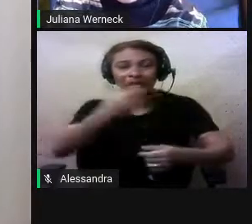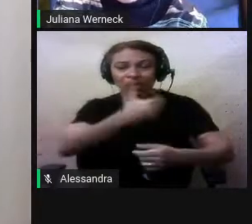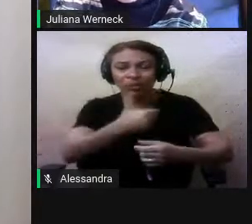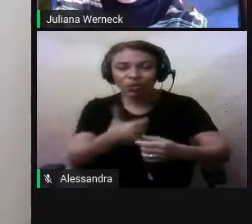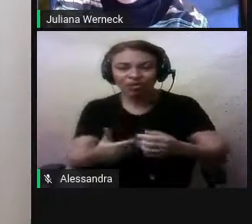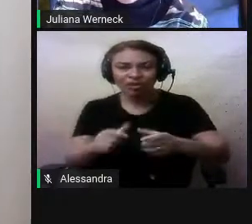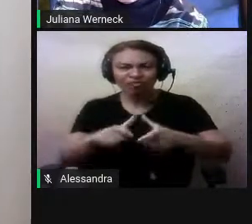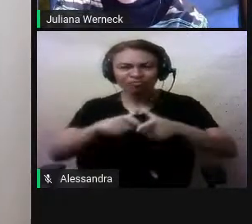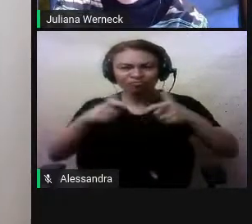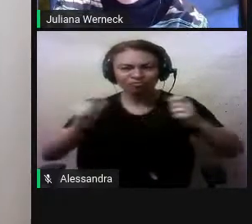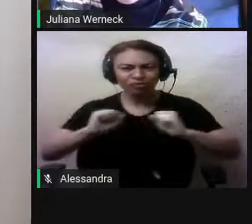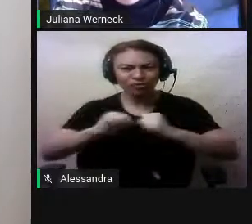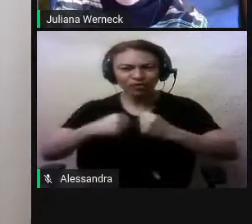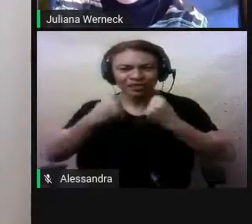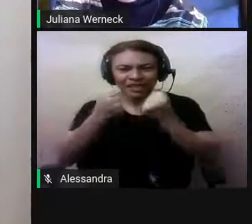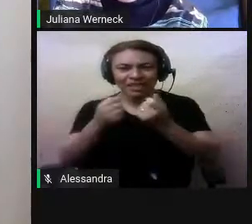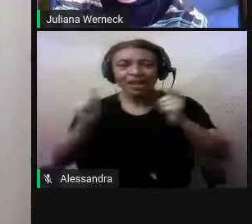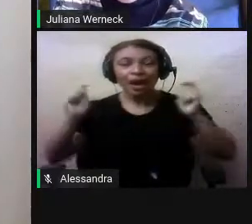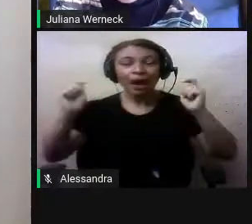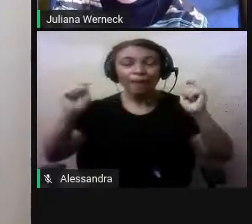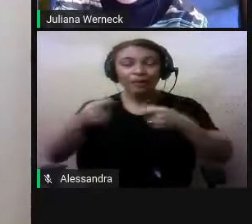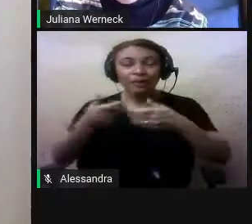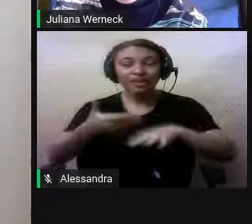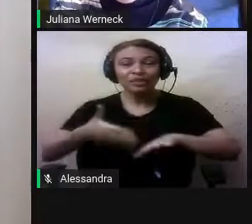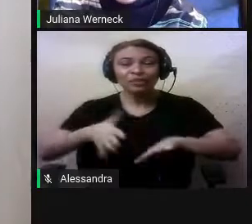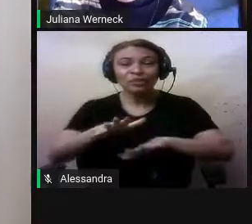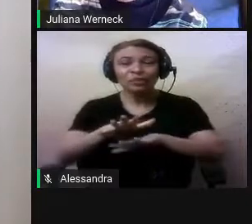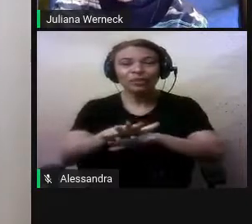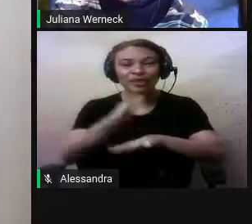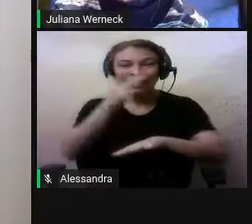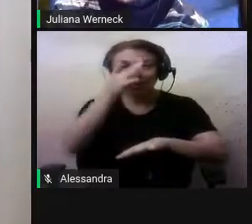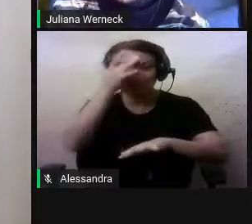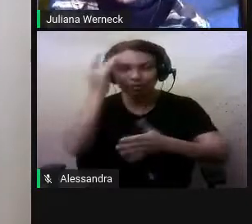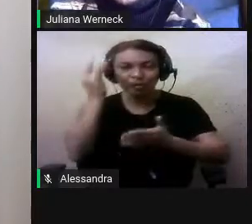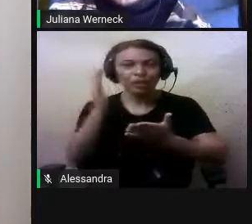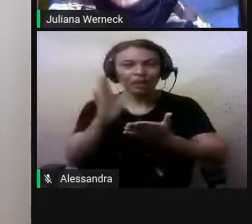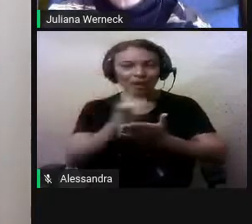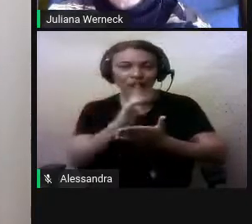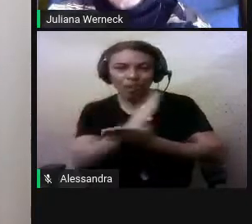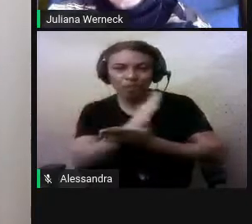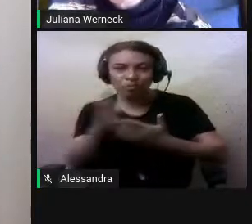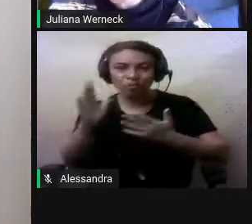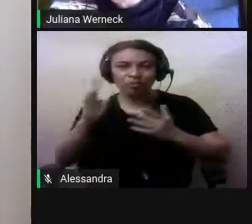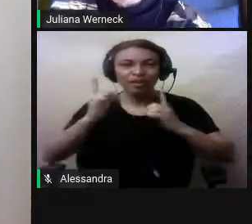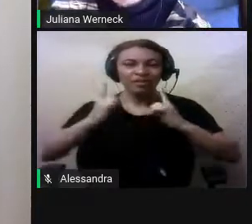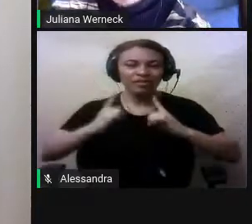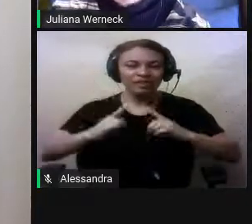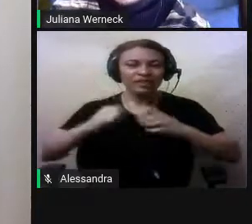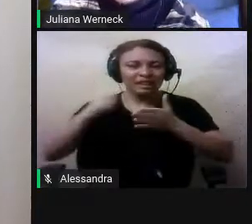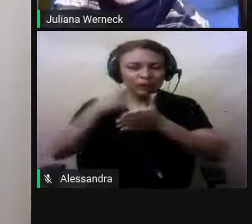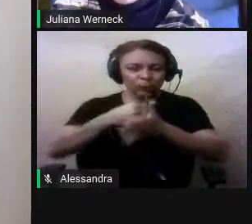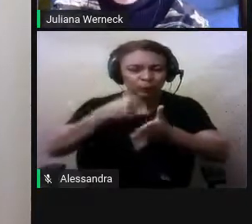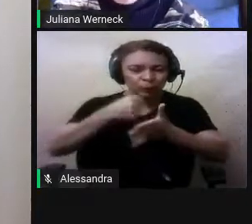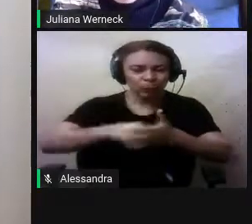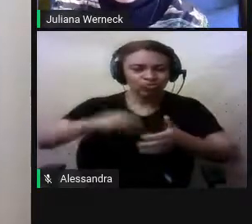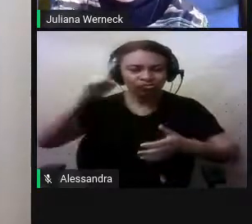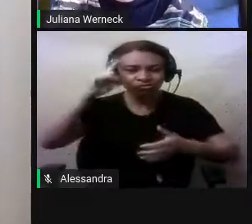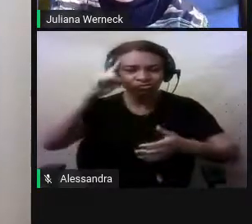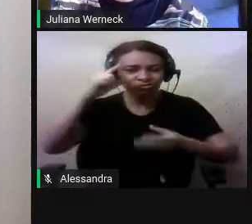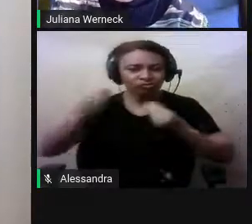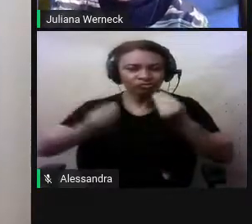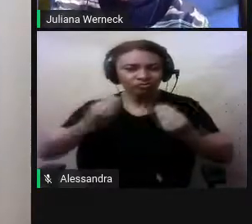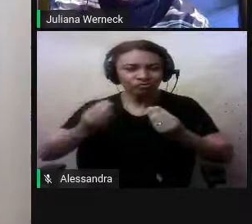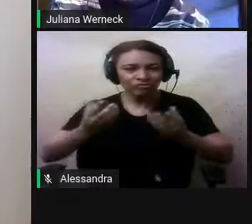ampliar as possibilidades de inclusão de pessoas com alguma deficiência nessa peleja do dia a dia.